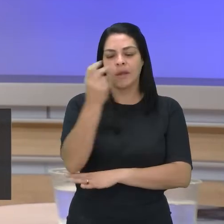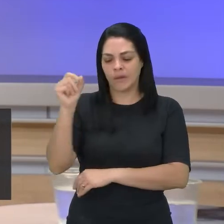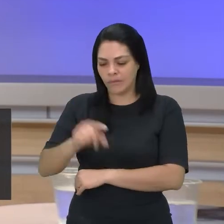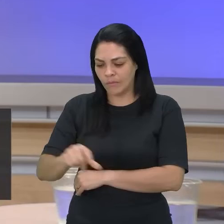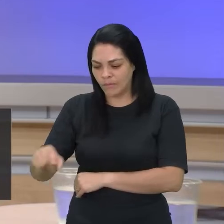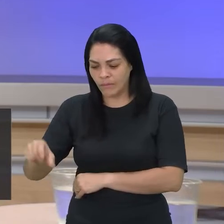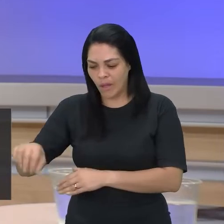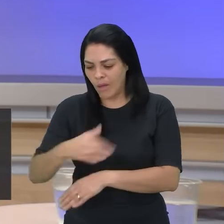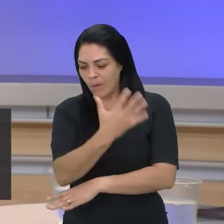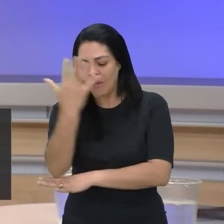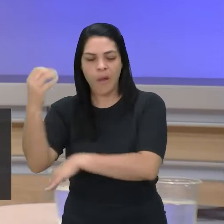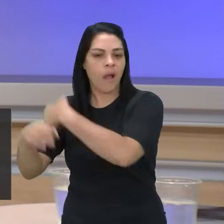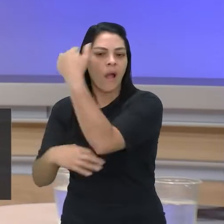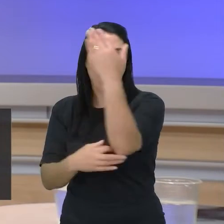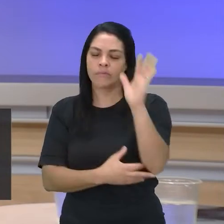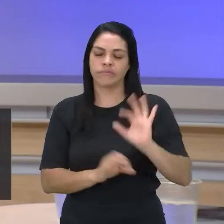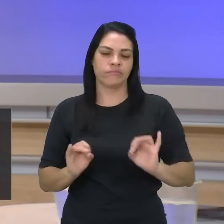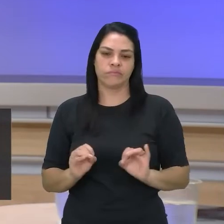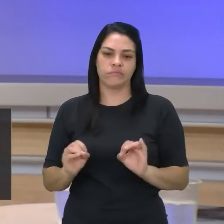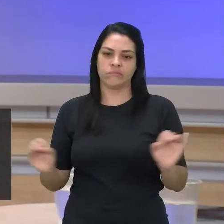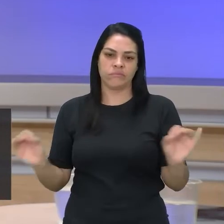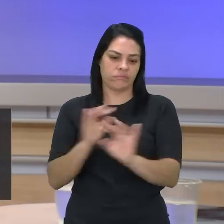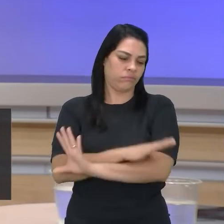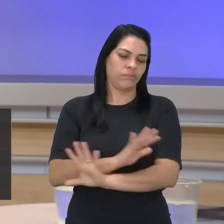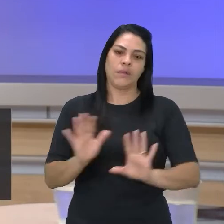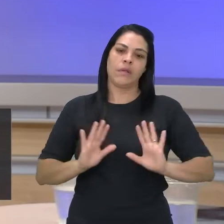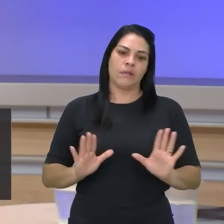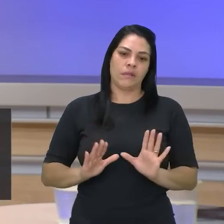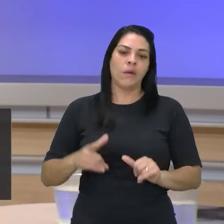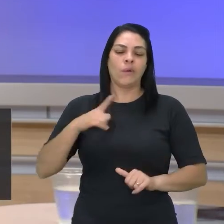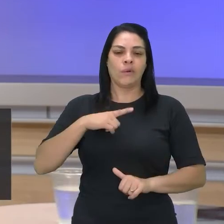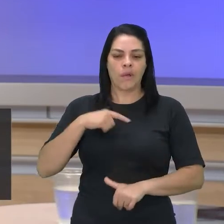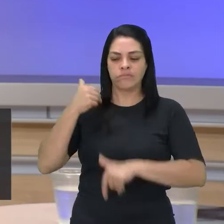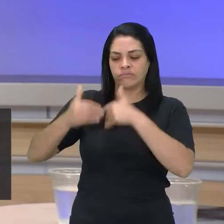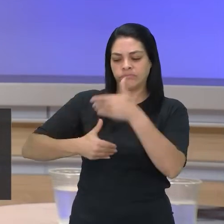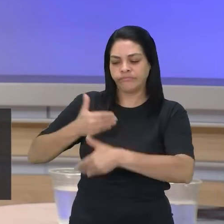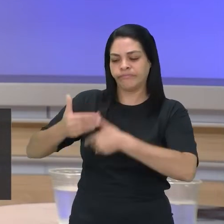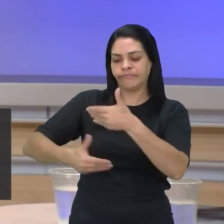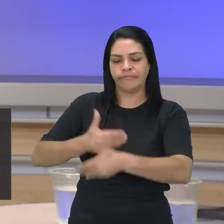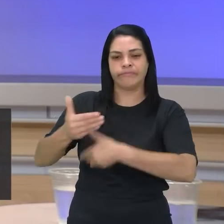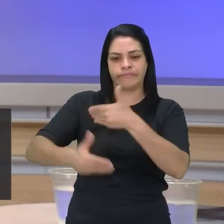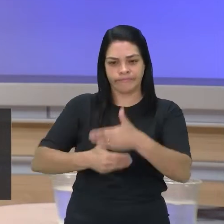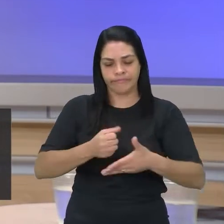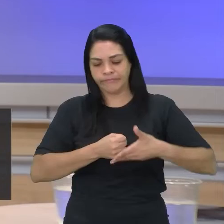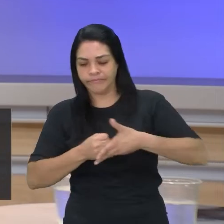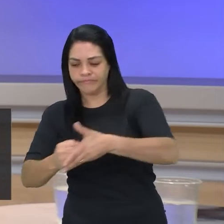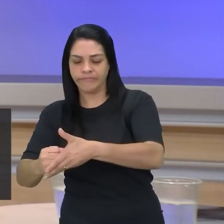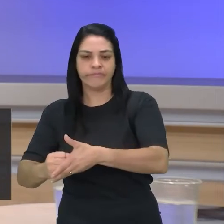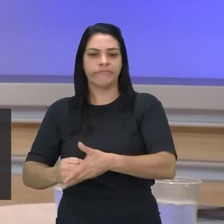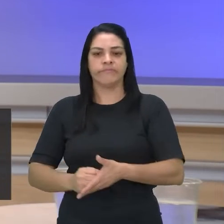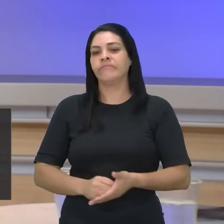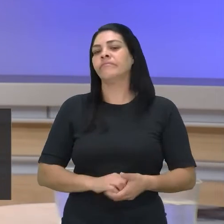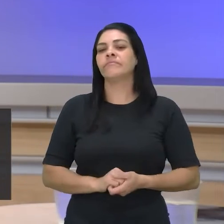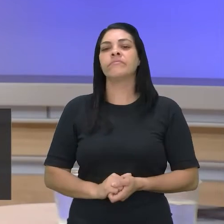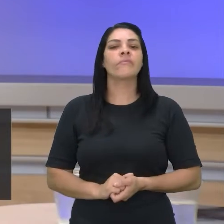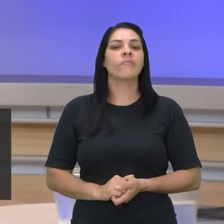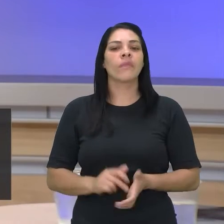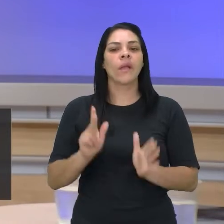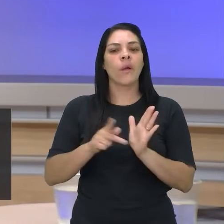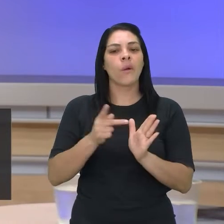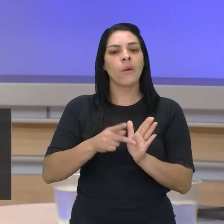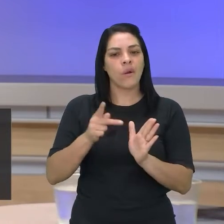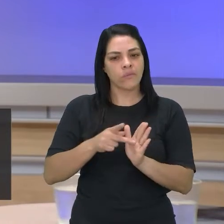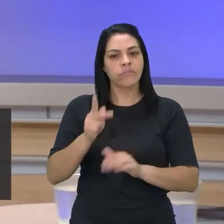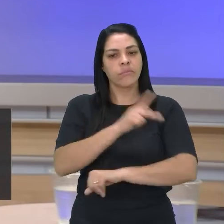embora. Né? Não é isso, a gente leva um programa pedagógico para as escolas, né? Construindo um imaginário a respeito